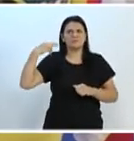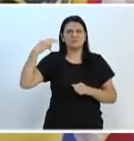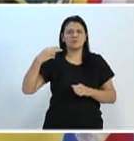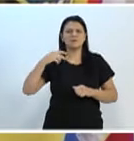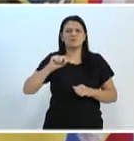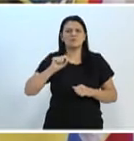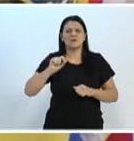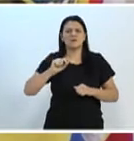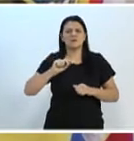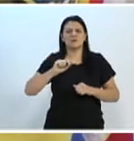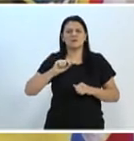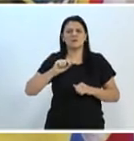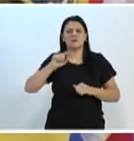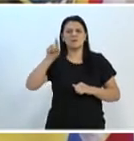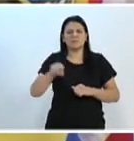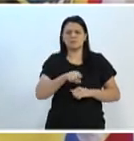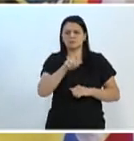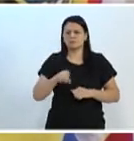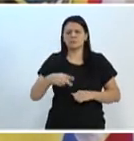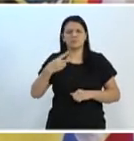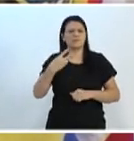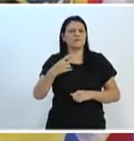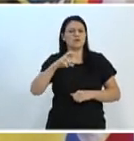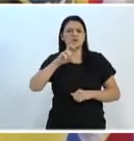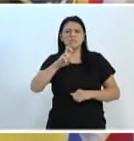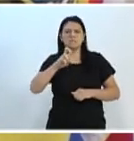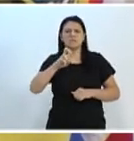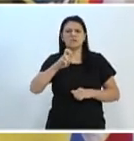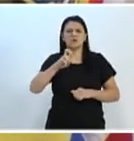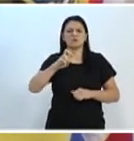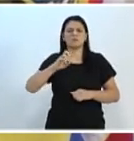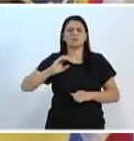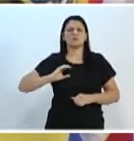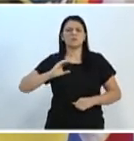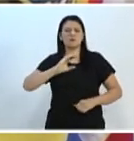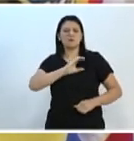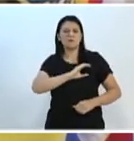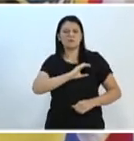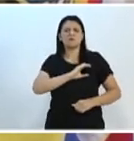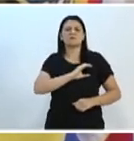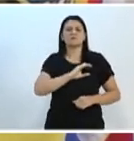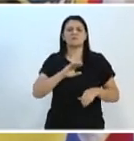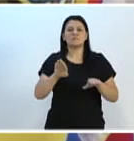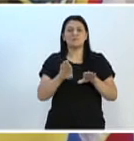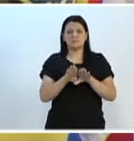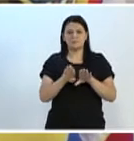extinguimos 25 cargos efetivos e mais 14